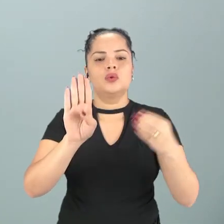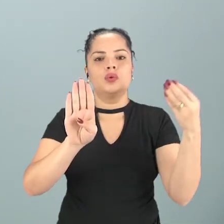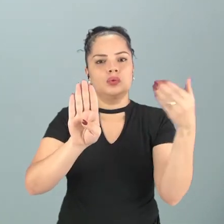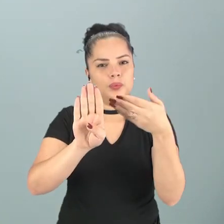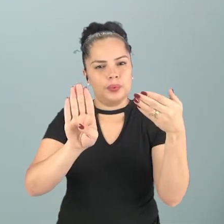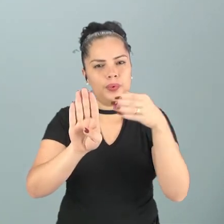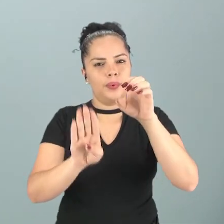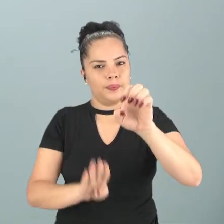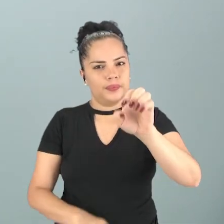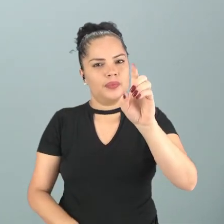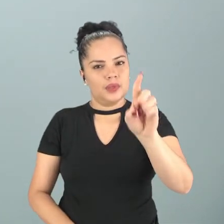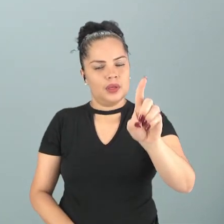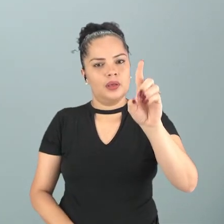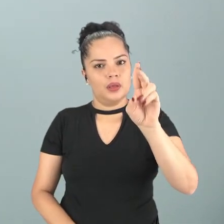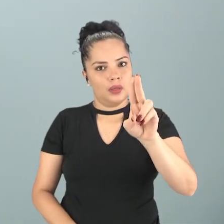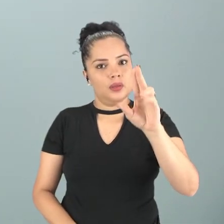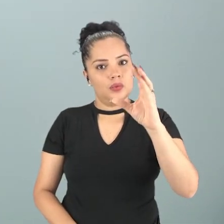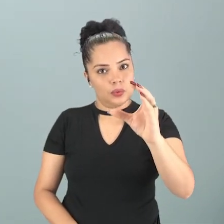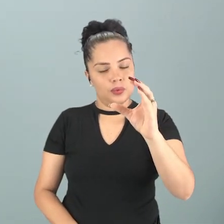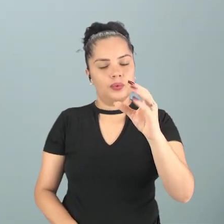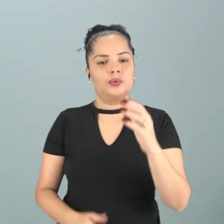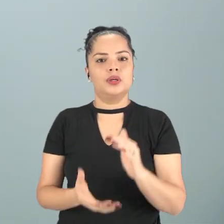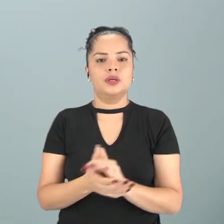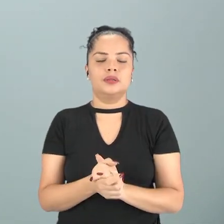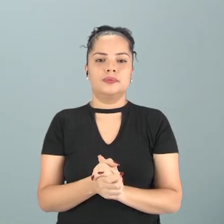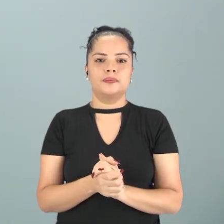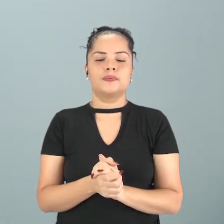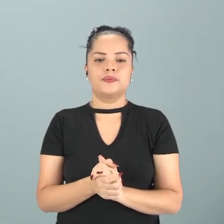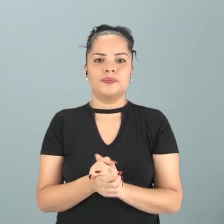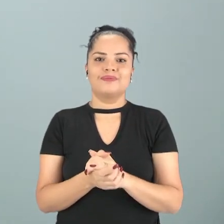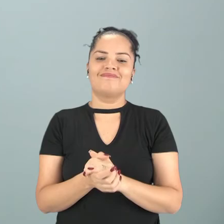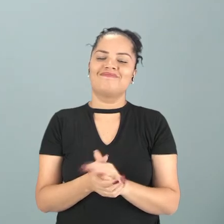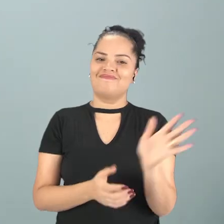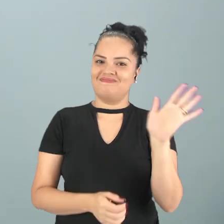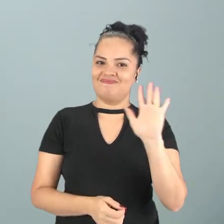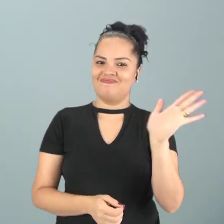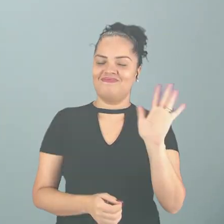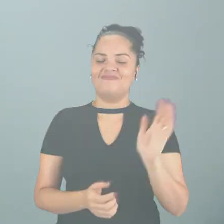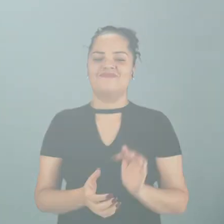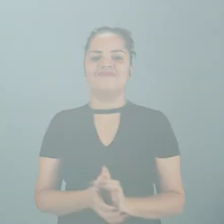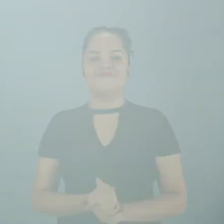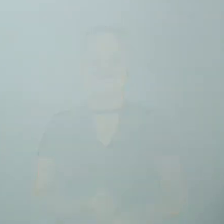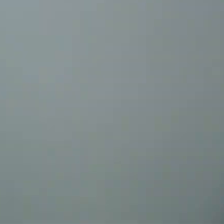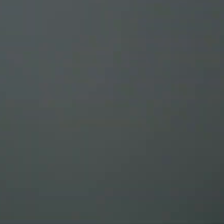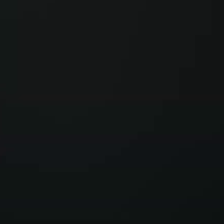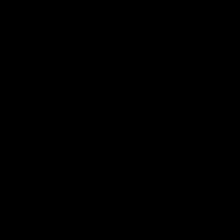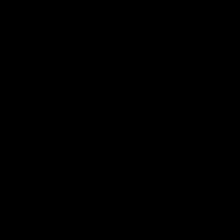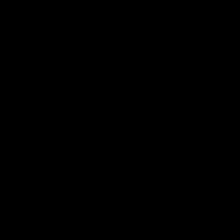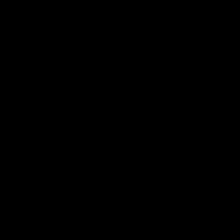íntegra, acesse a plataforma do Eduque no site da Secretaria de Educação. E a gente fica por aqui. Tchau, tchau.